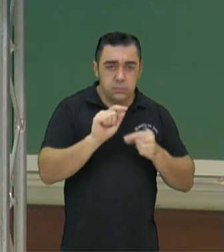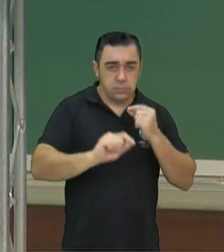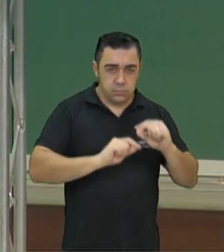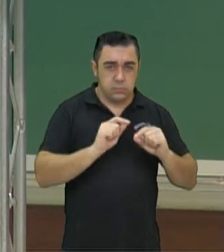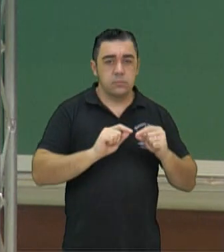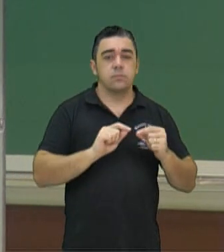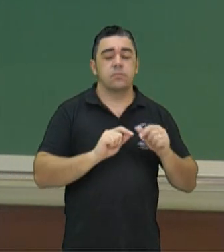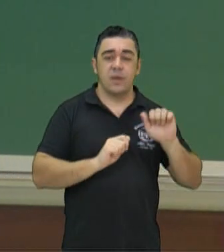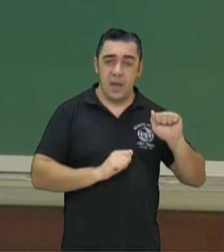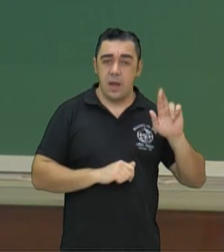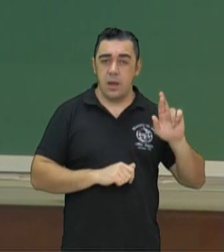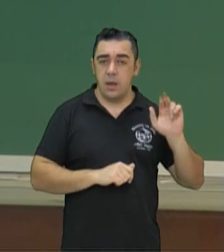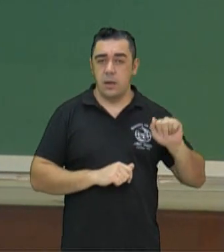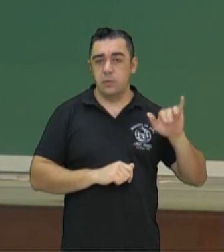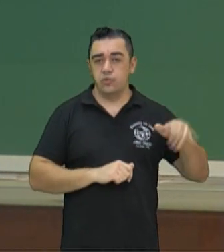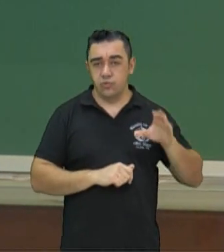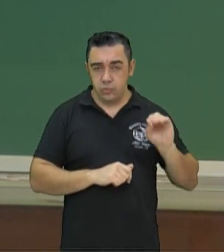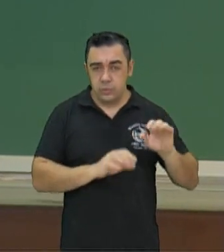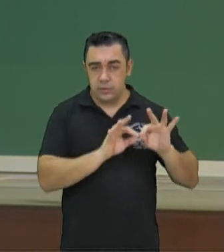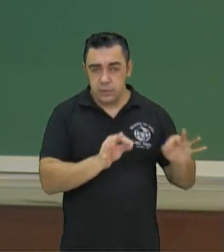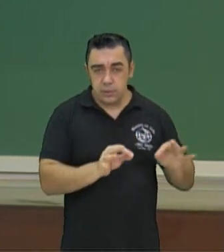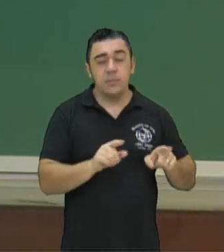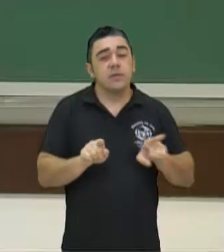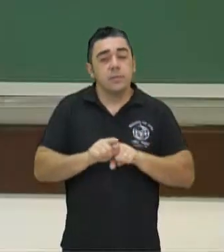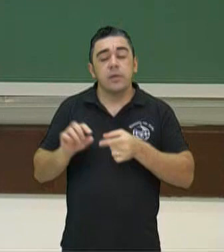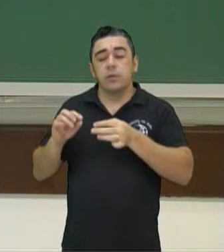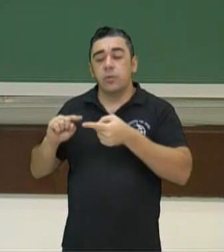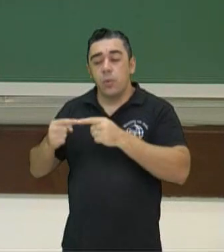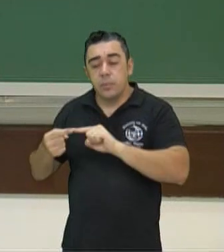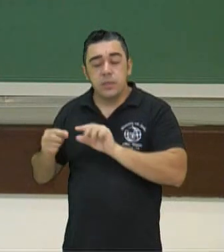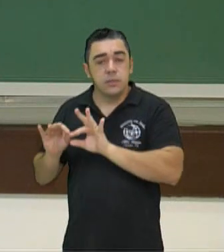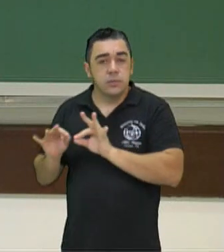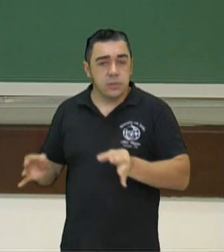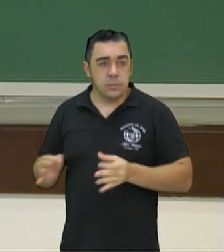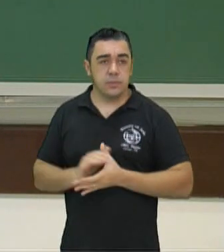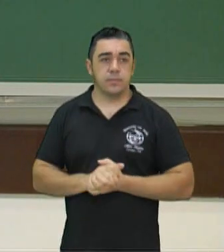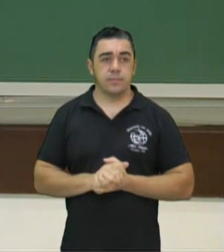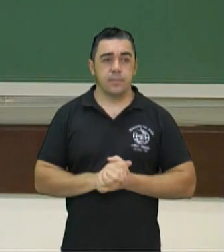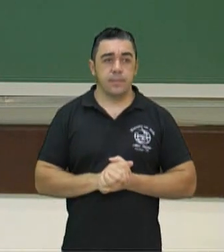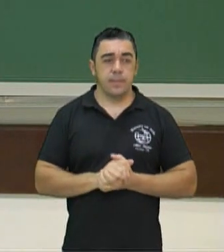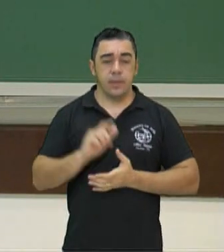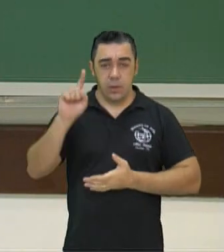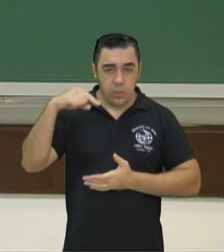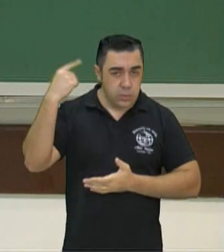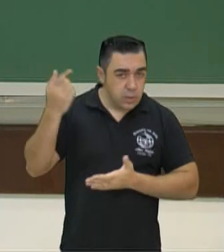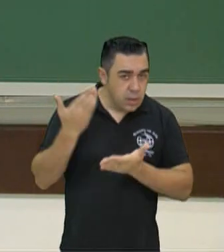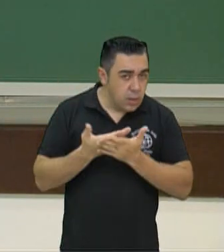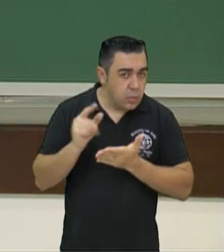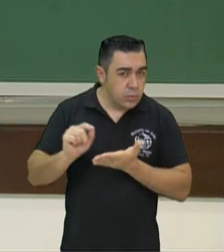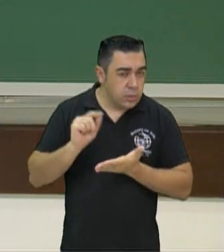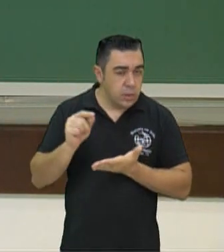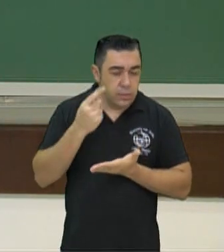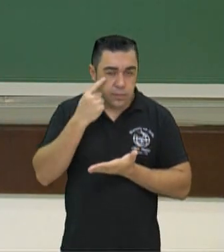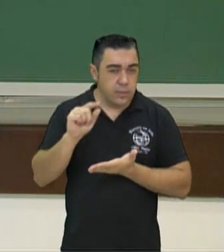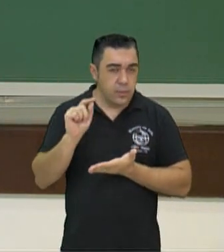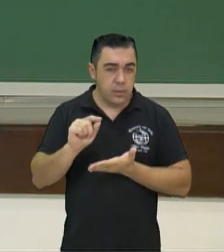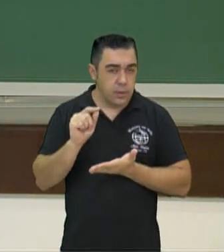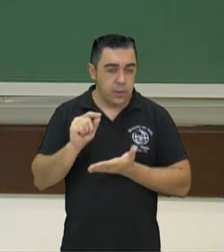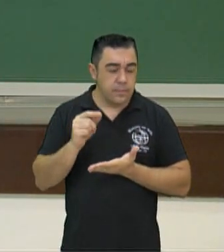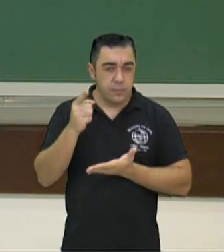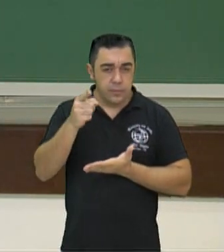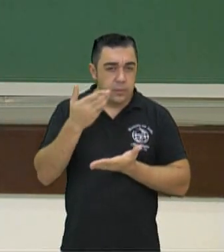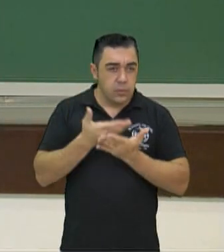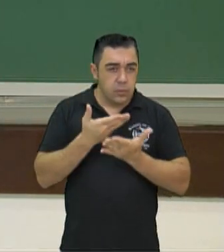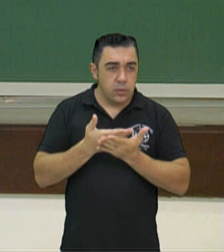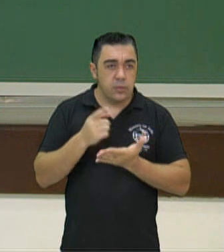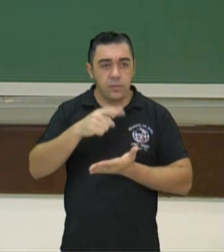de arranjo simples e combinação simples. E na próxima aula, o que vocês irão